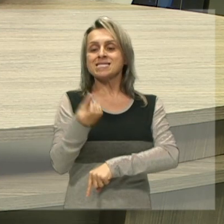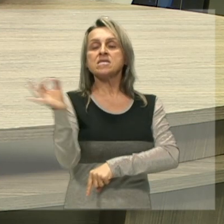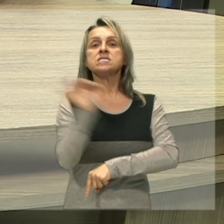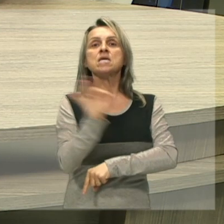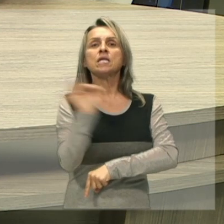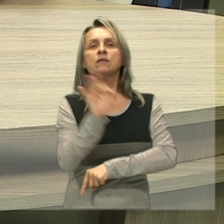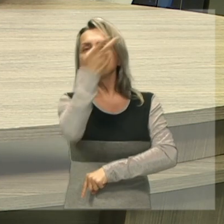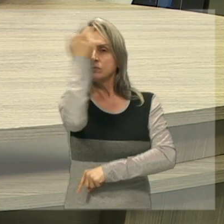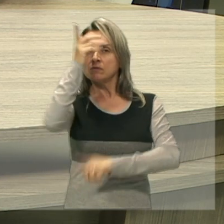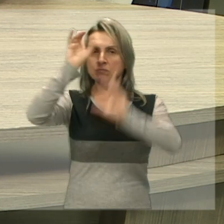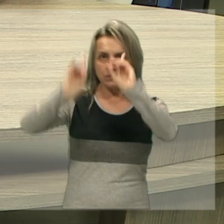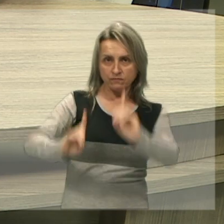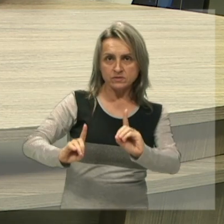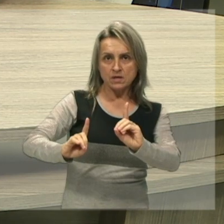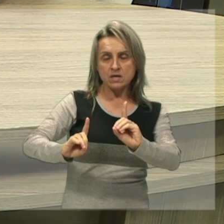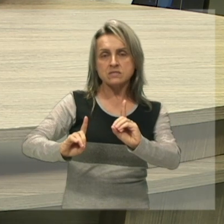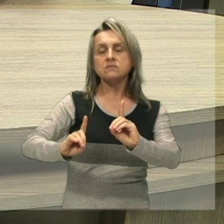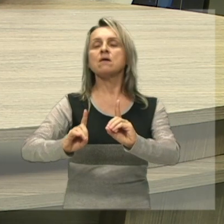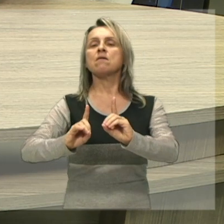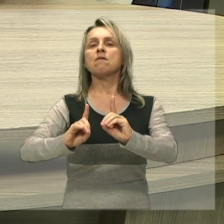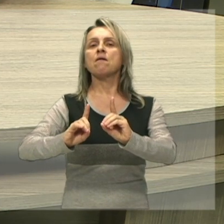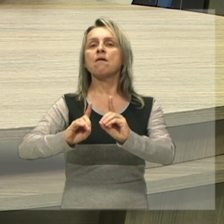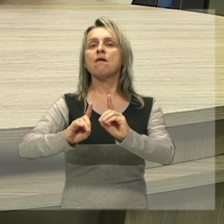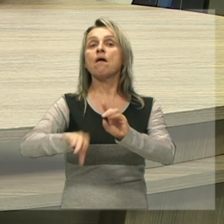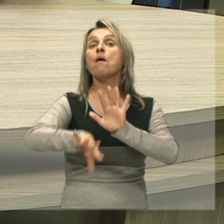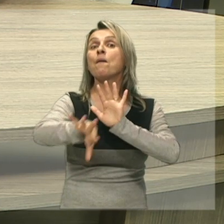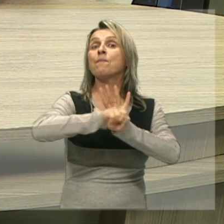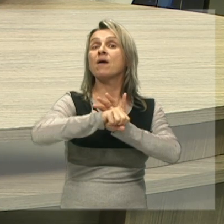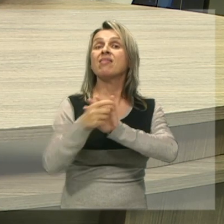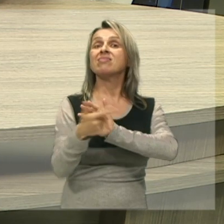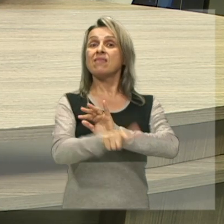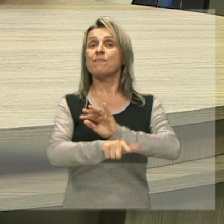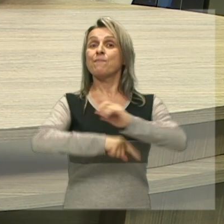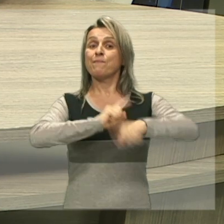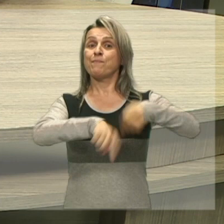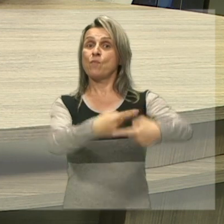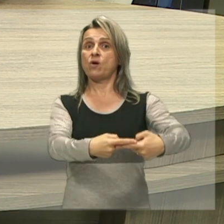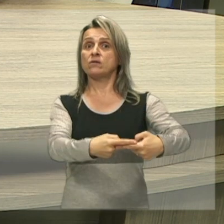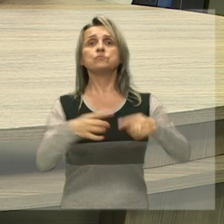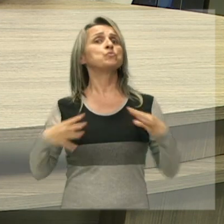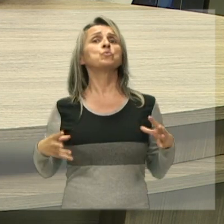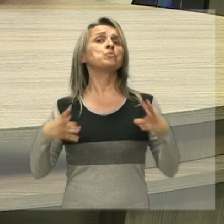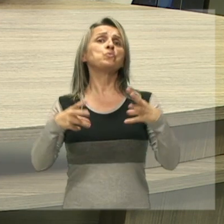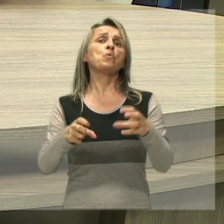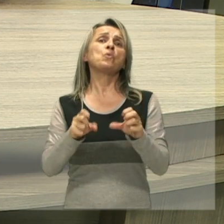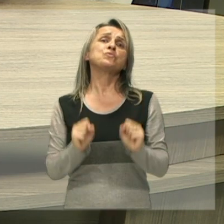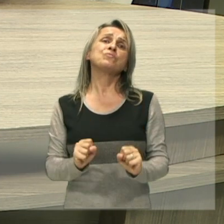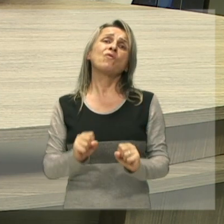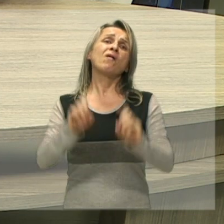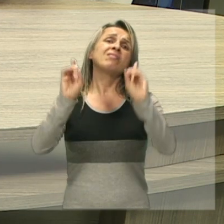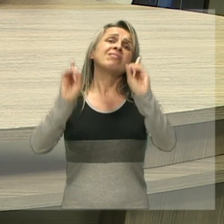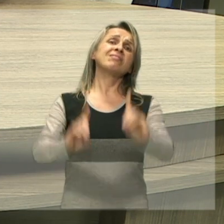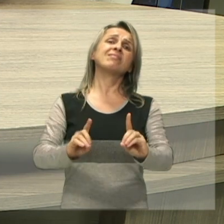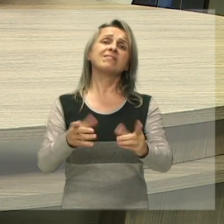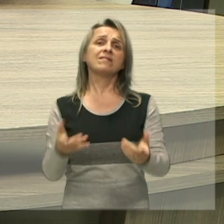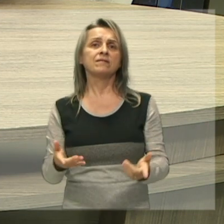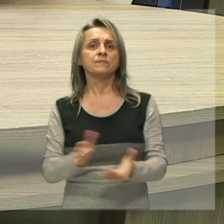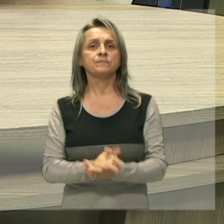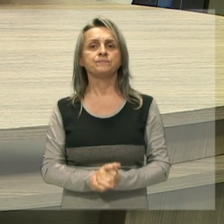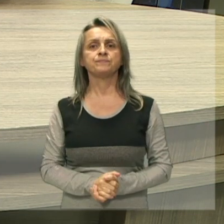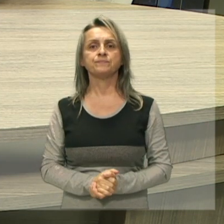deficiência adquiriram essa deficiência, todo mundo um dia pode se tornar deficiente. Então, a Isso, gente isso você